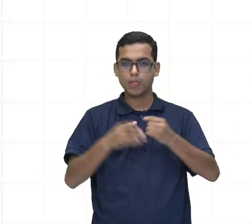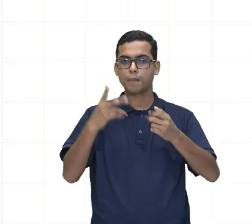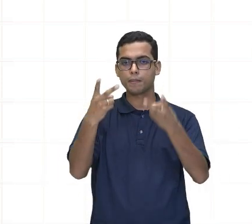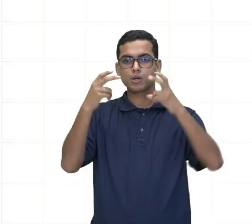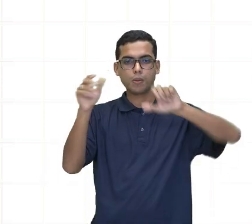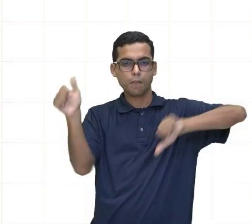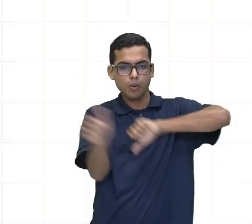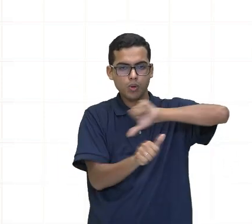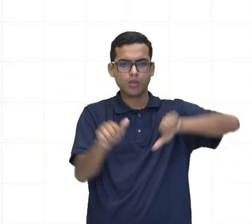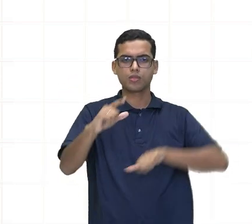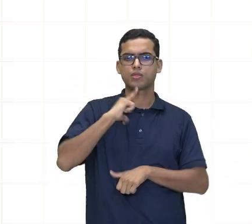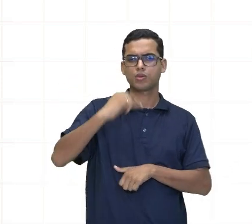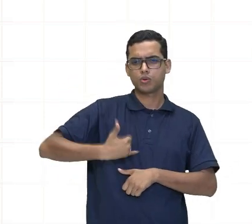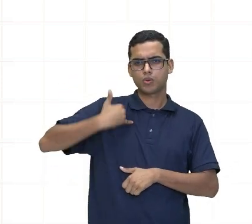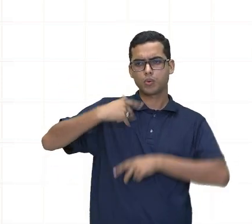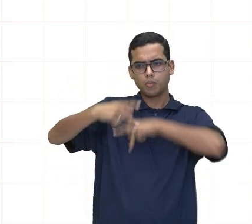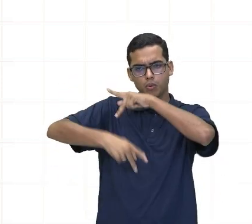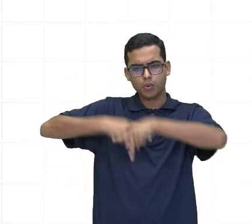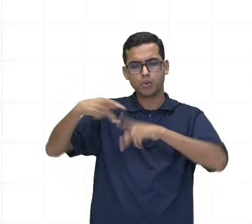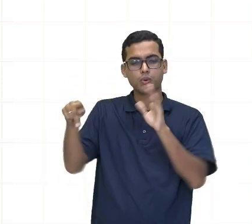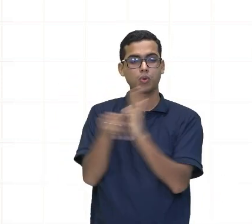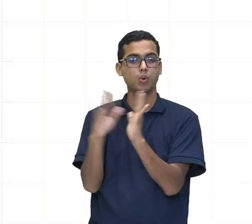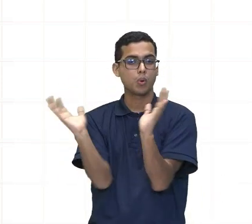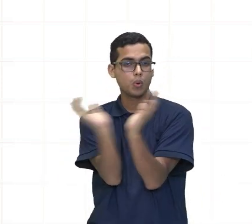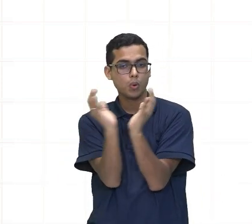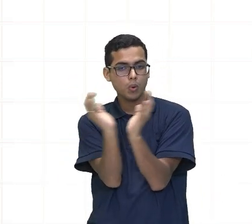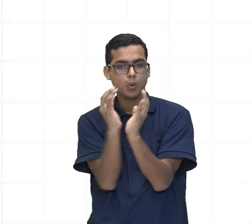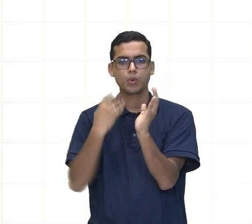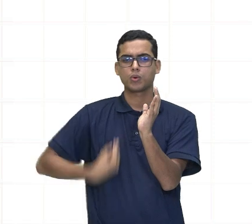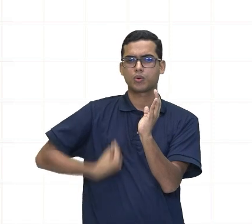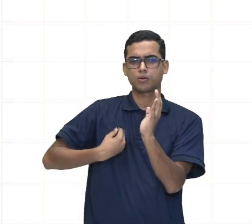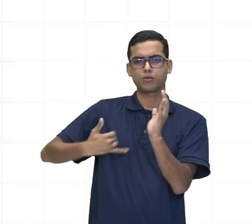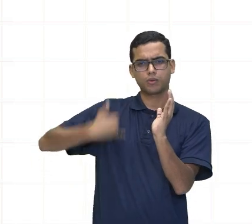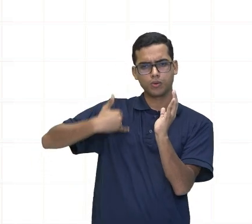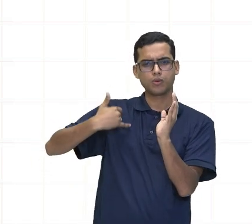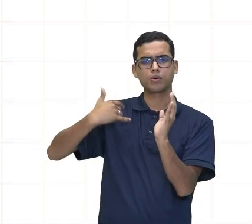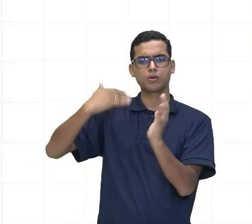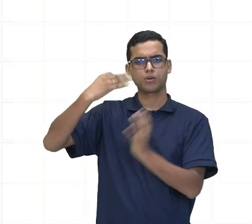encontra ali a população ou o grupo etário. O grupo etário